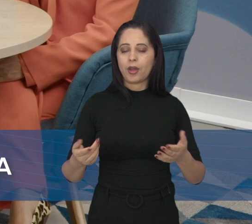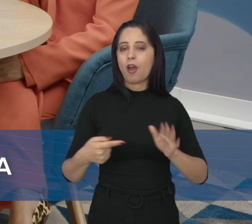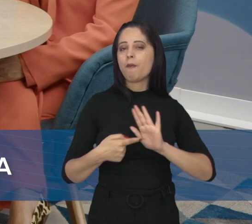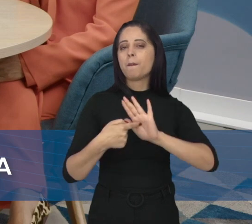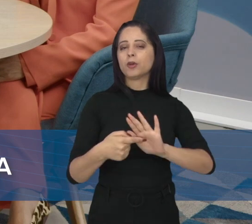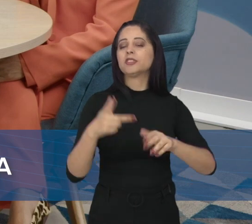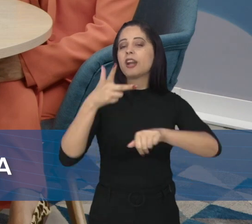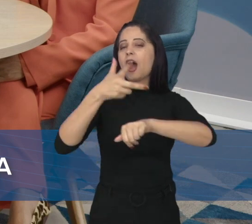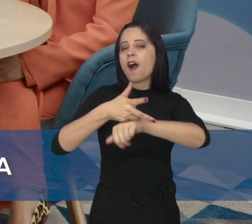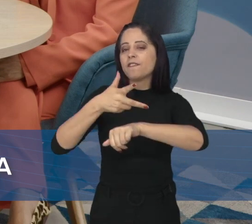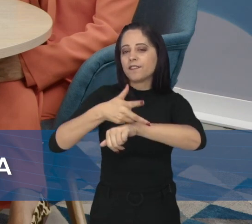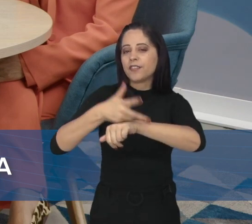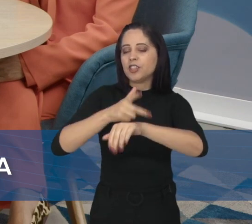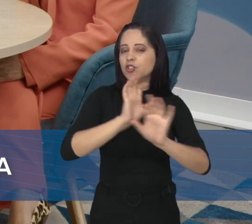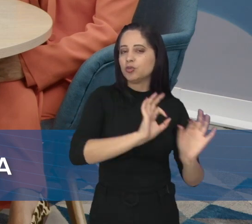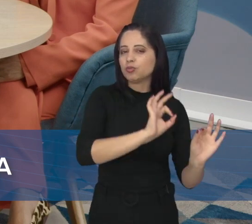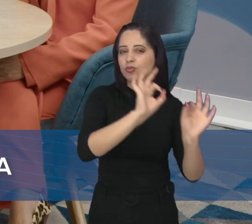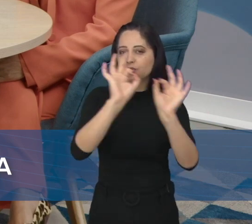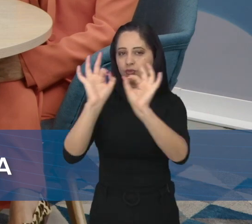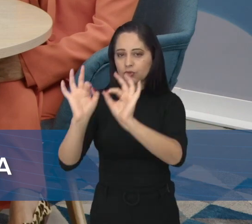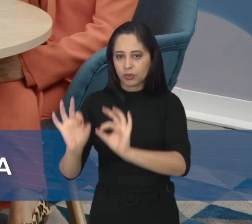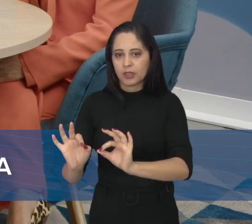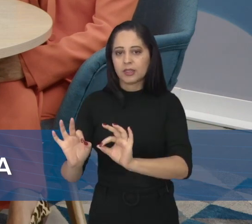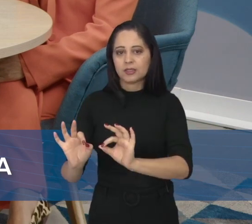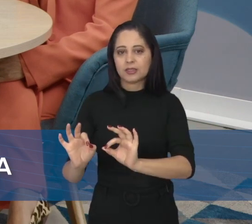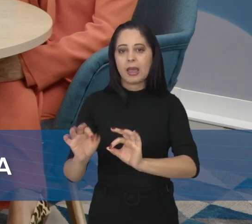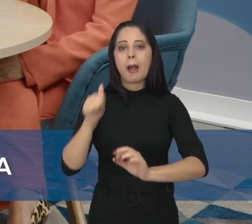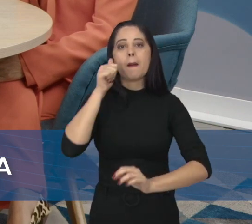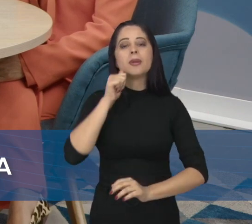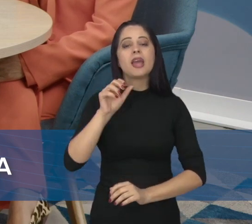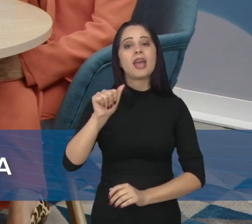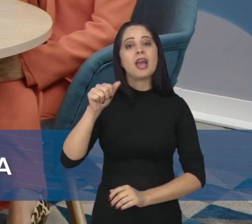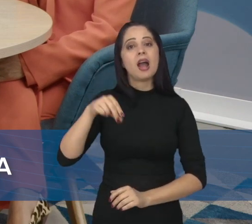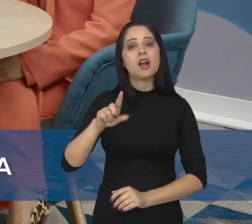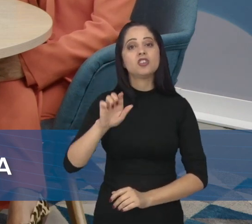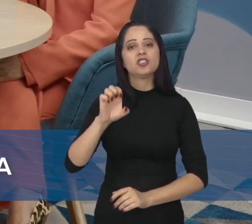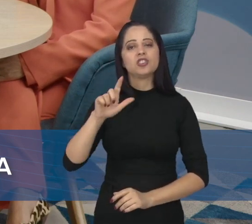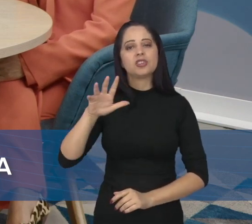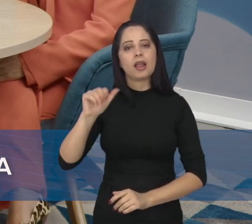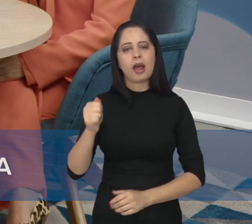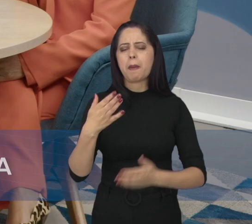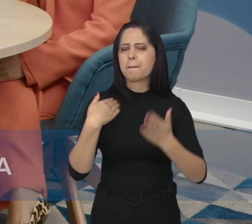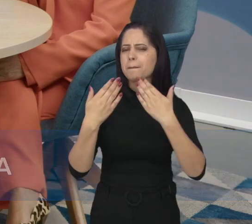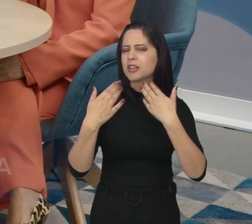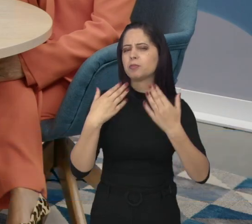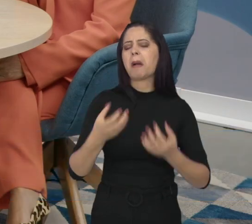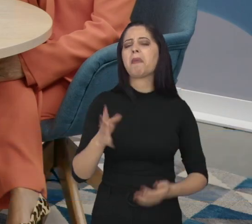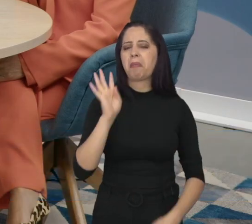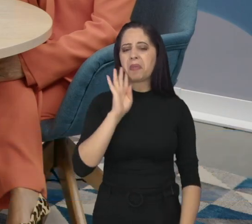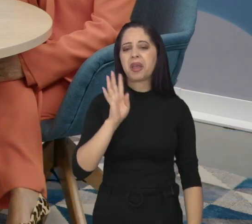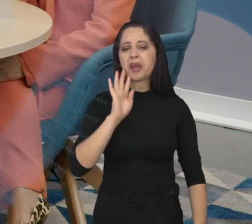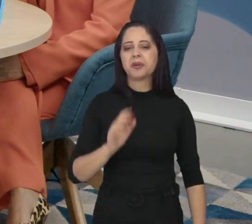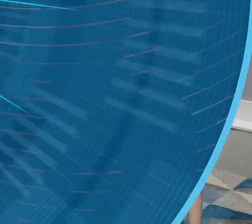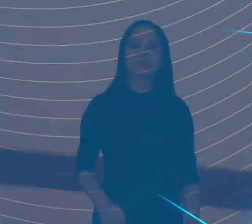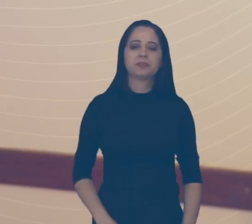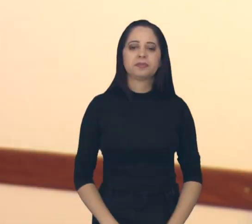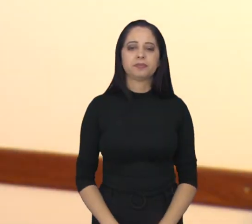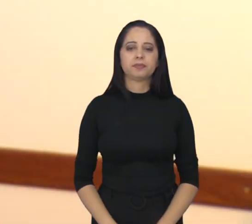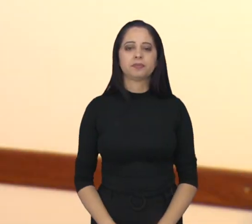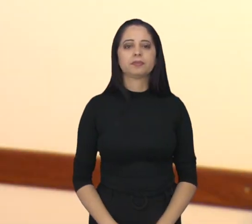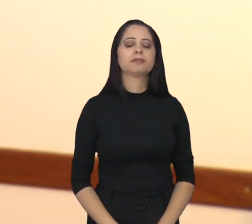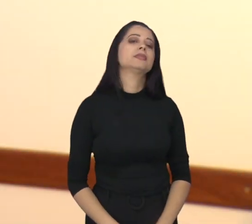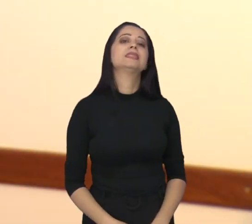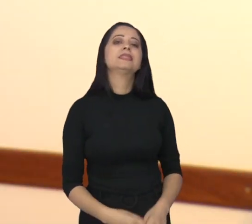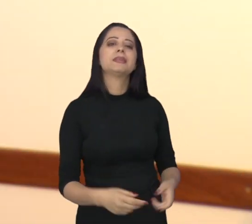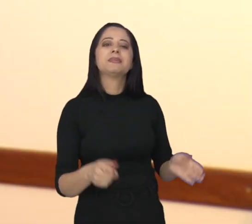exibir um VT que eu fiz com a jurista Ângela Gandra e foi um bate-papo bem bacana sobre este assunto. Olha só.